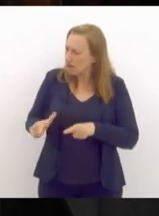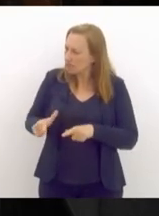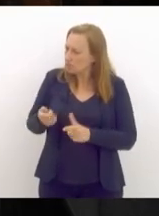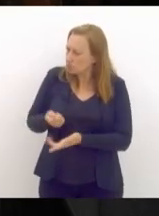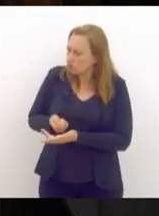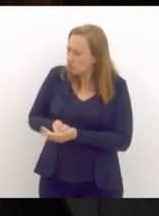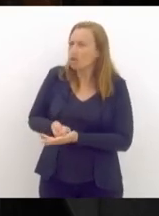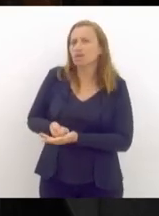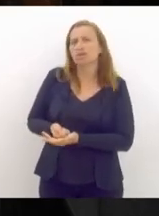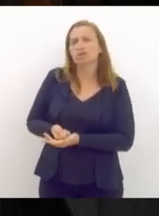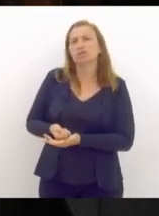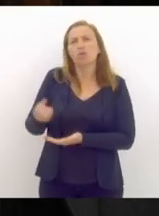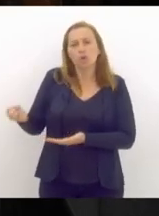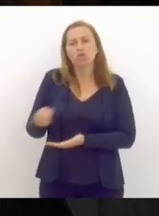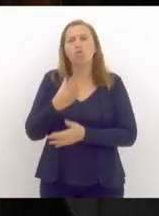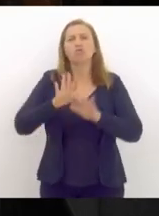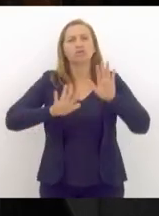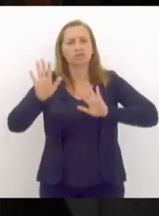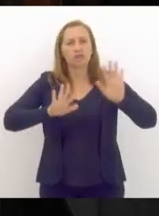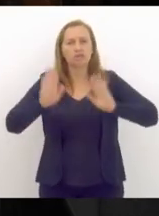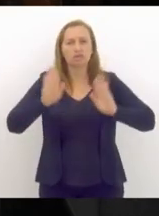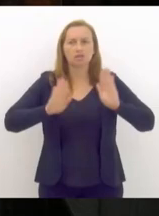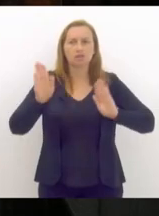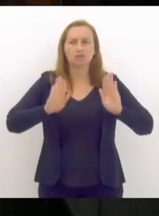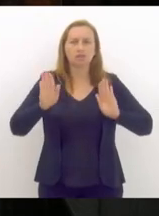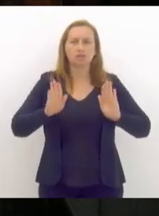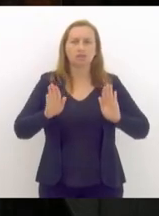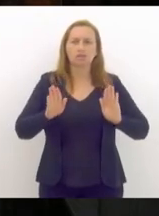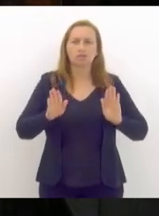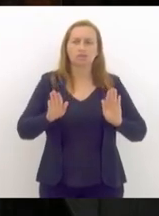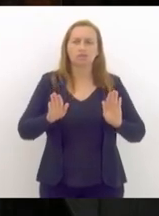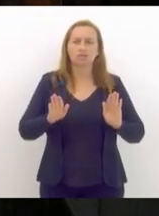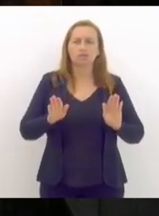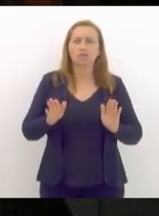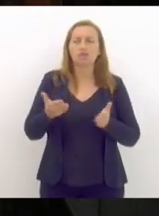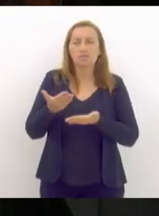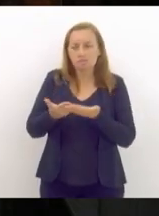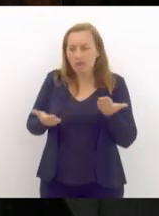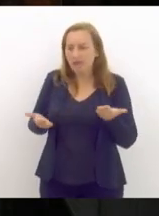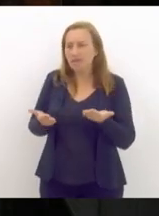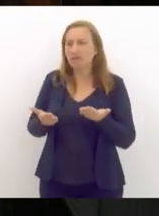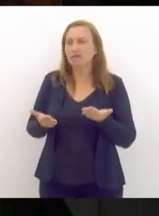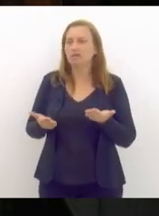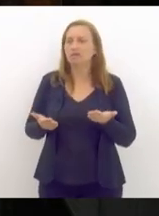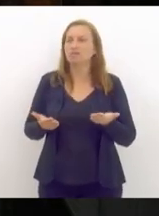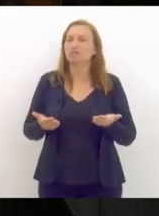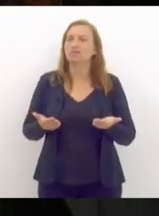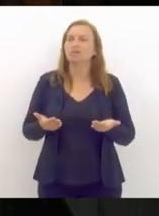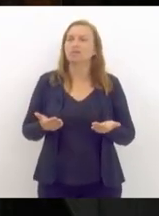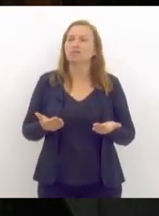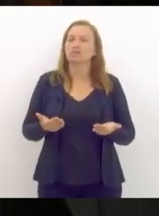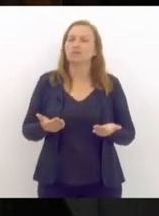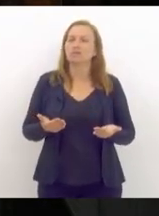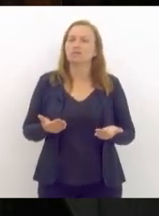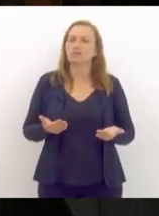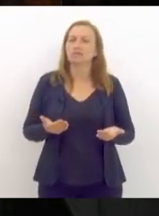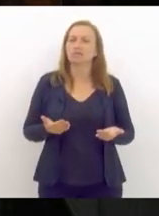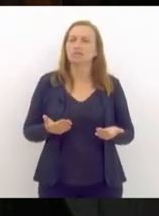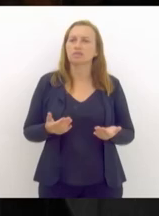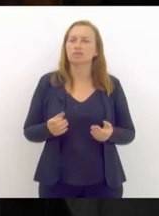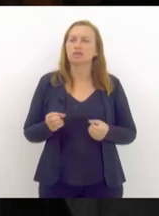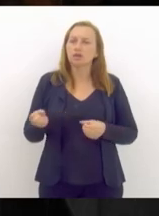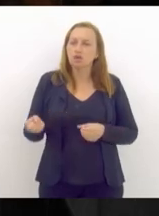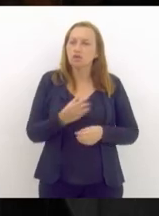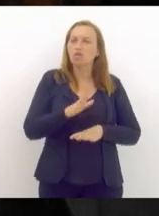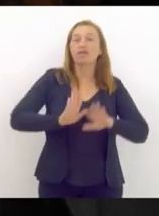tenha uma nova licitação, né? Até que caia essa concessão e que faça uma licitação, né,